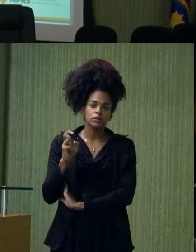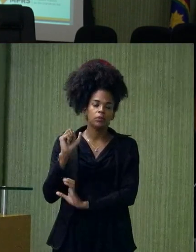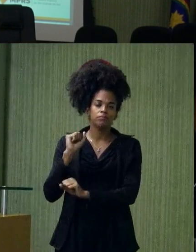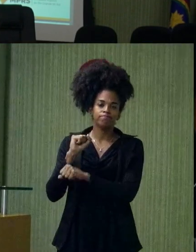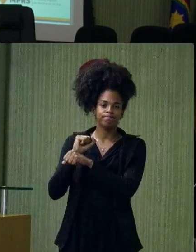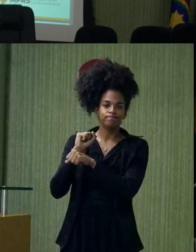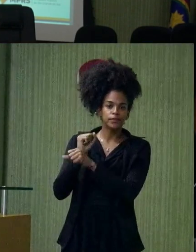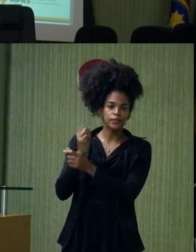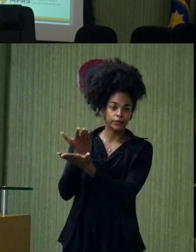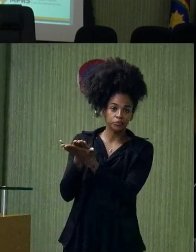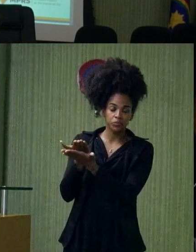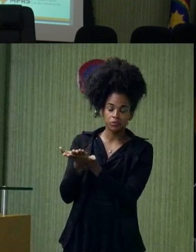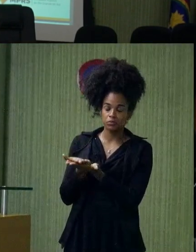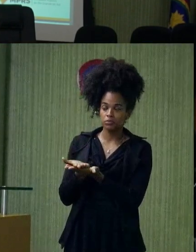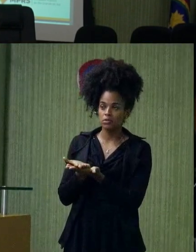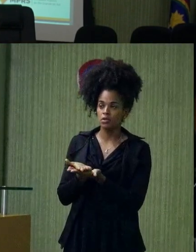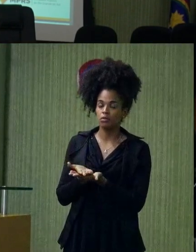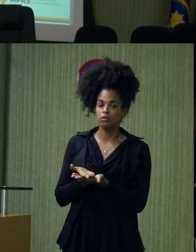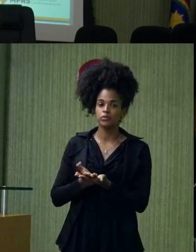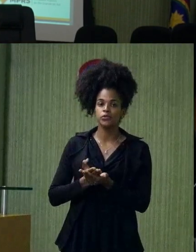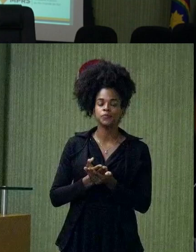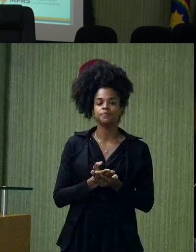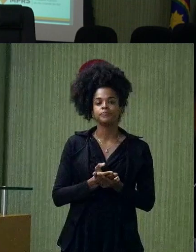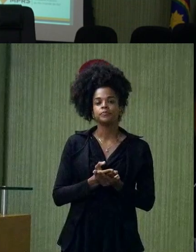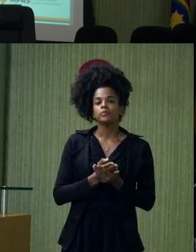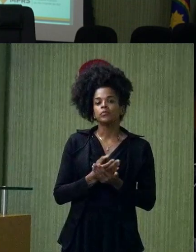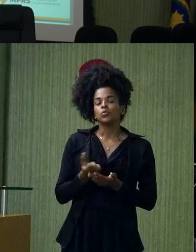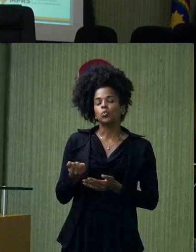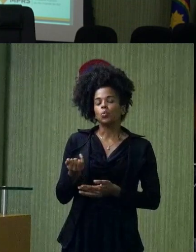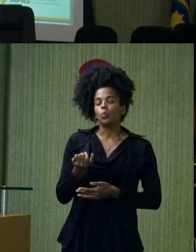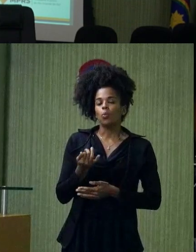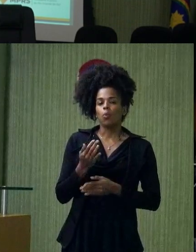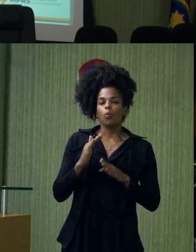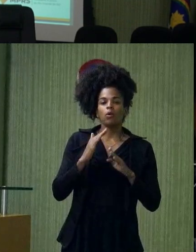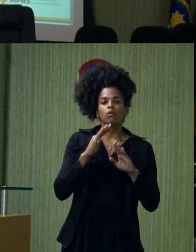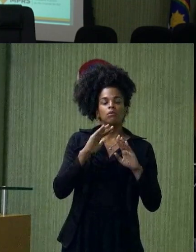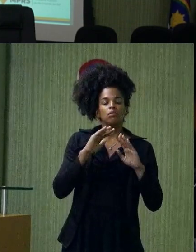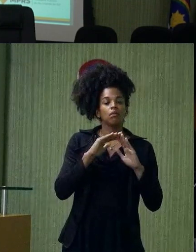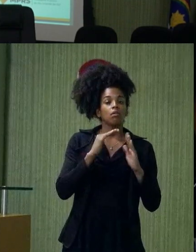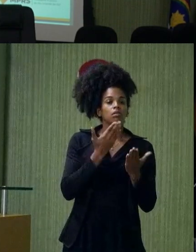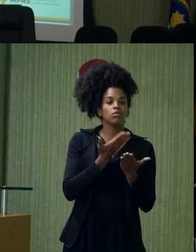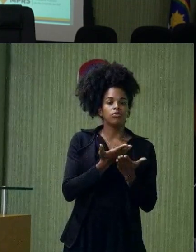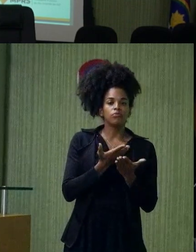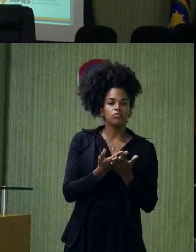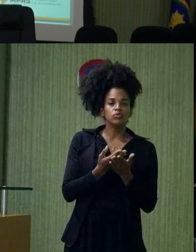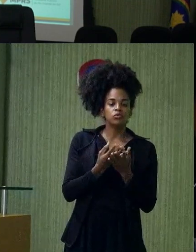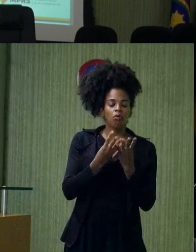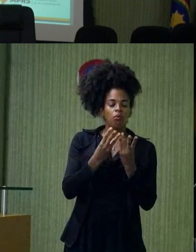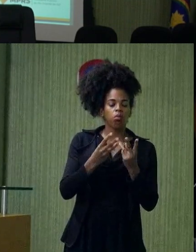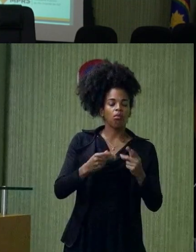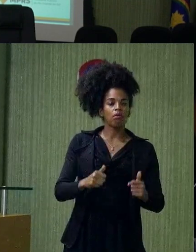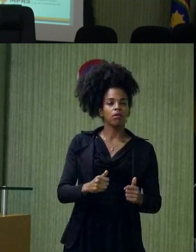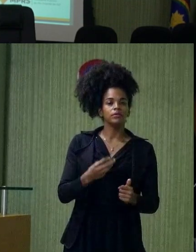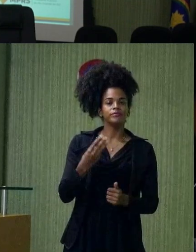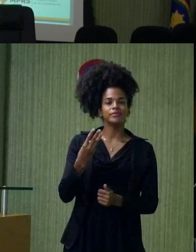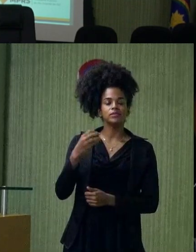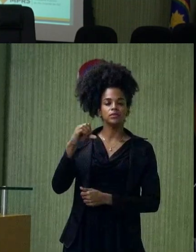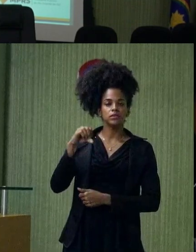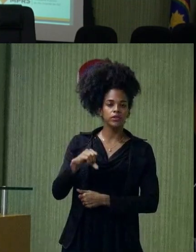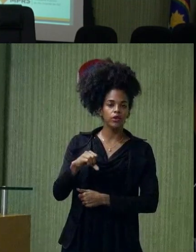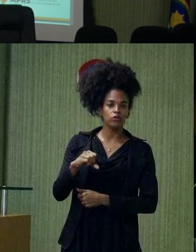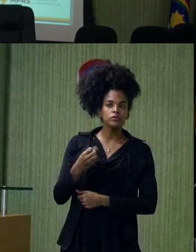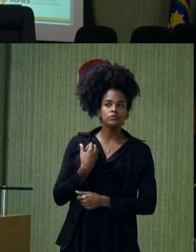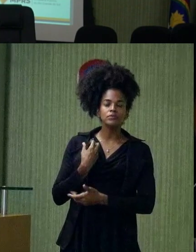suspensas escolas danificadas 39 aí todo dia eles atualizava esse boletim dia primeiro já tinha aumentado aulas